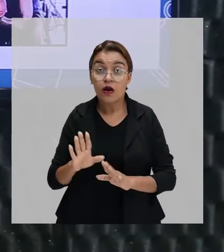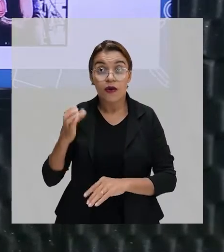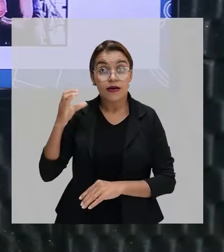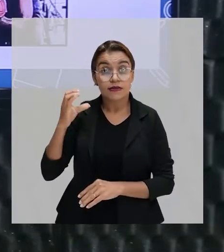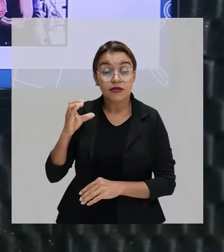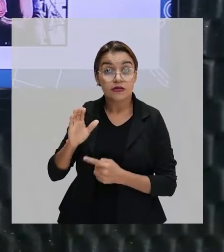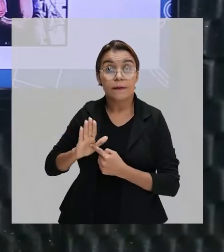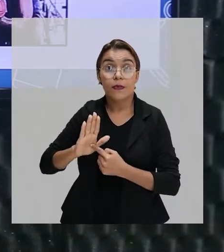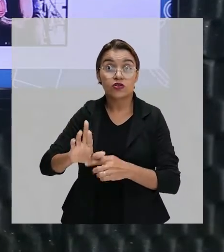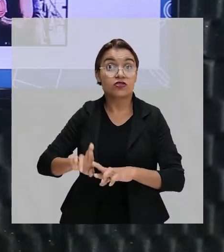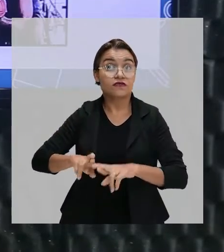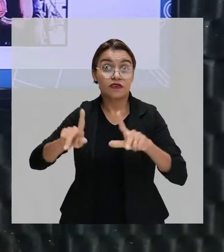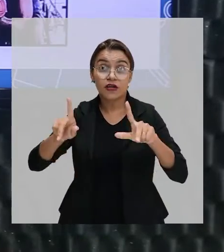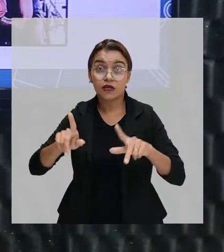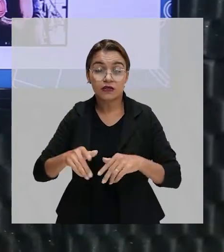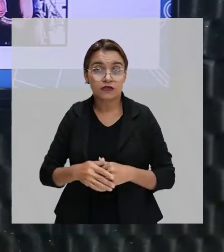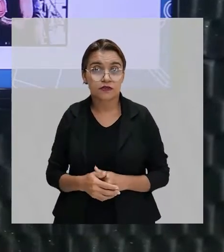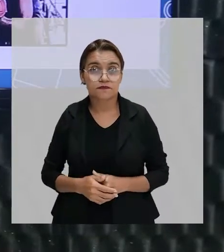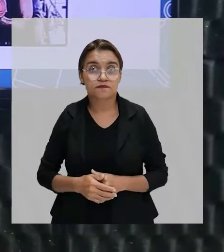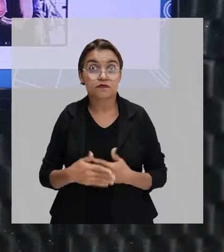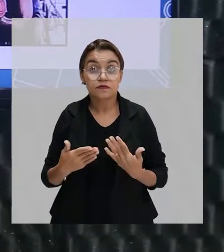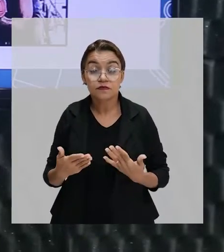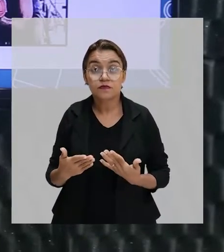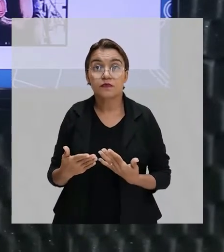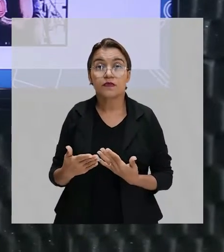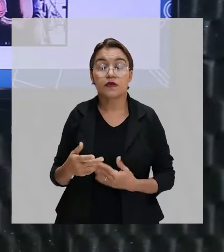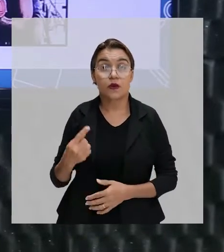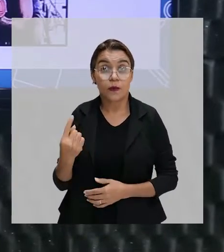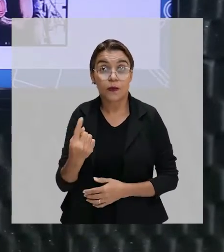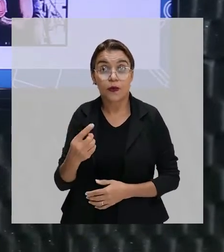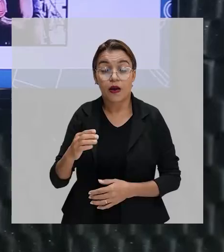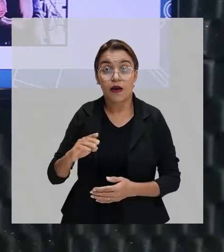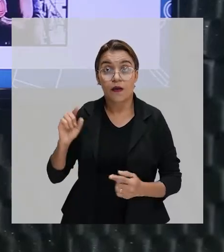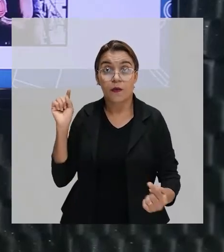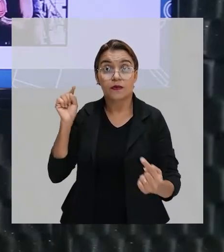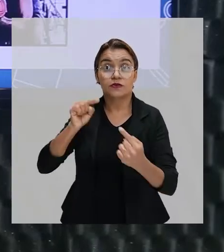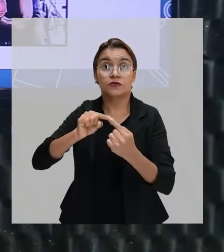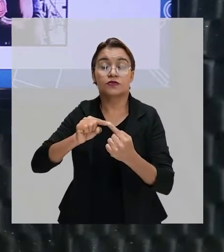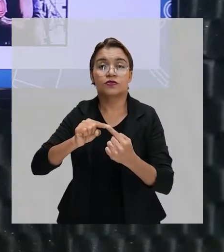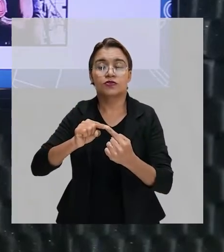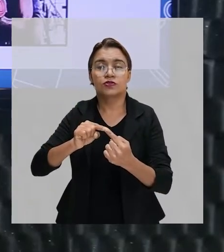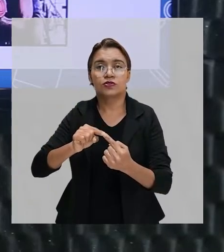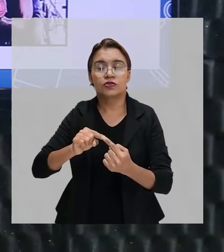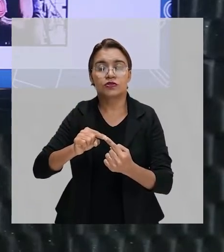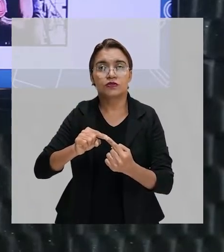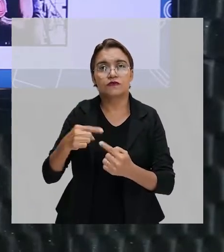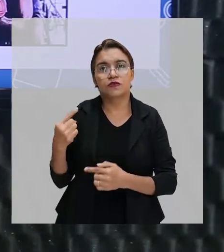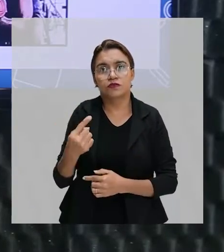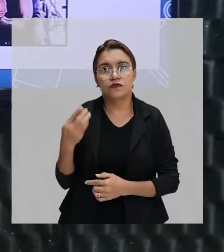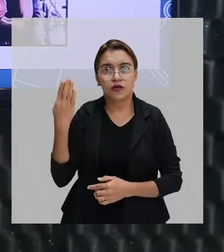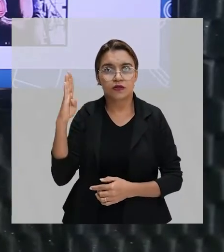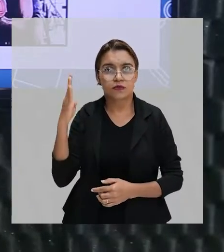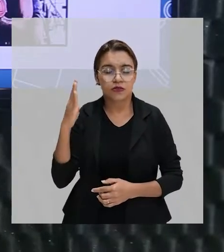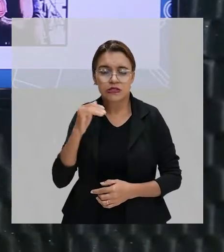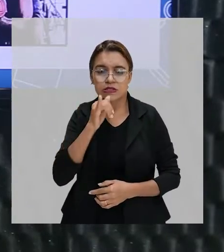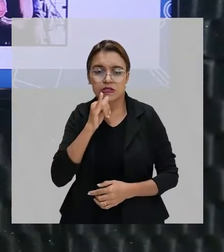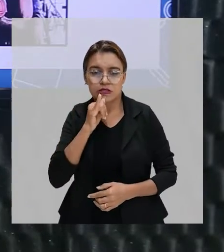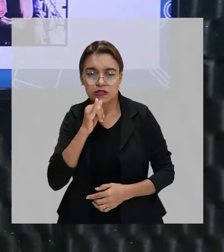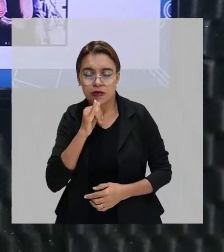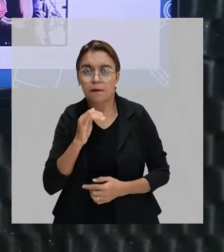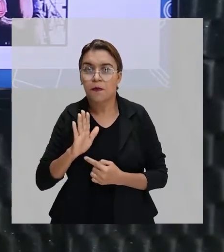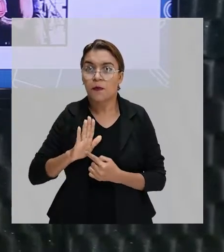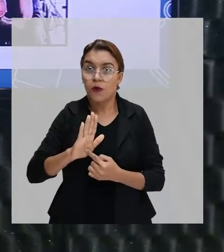então o princípio da individualidade biológica as questões das faixas é mesmo dentro das faixas